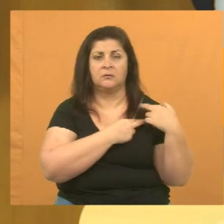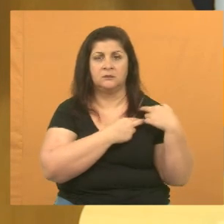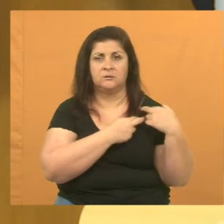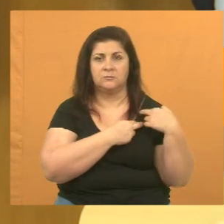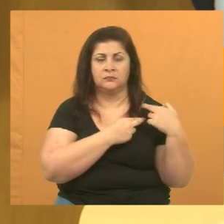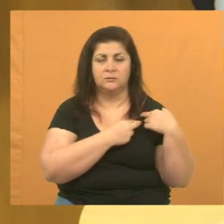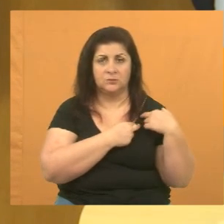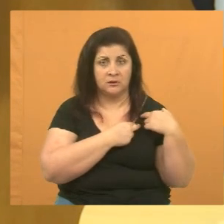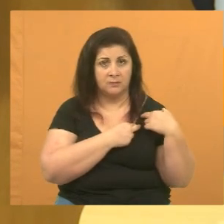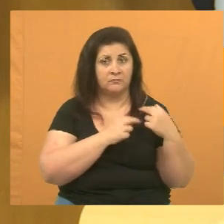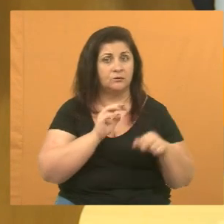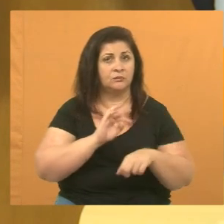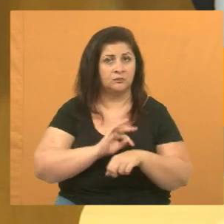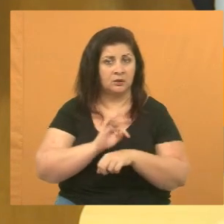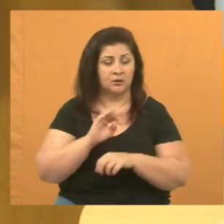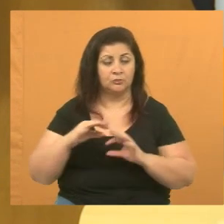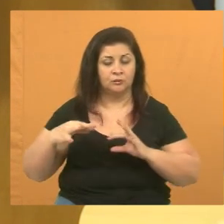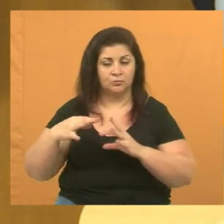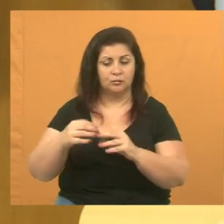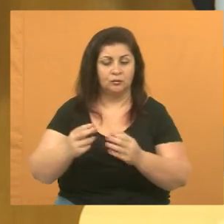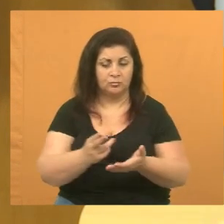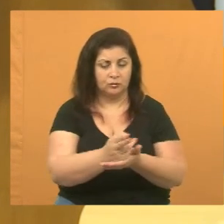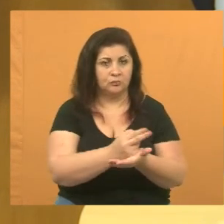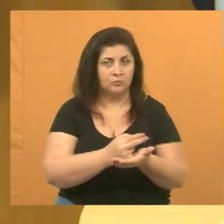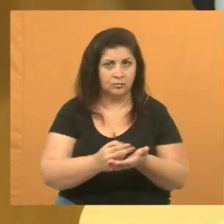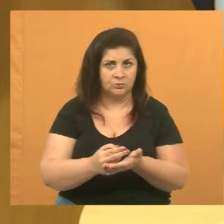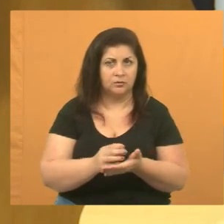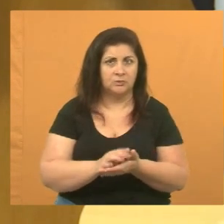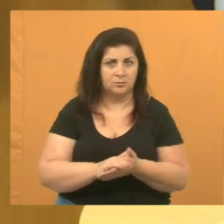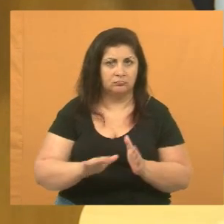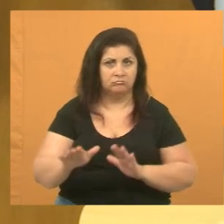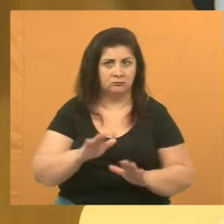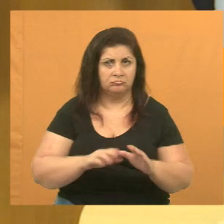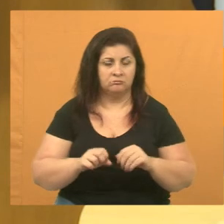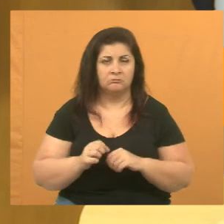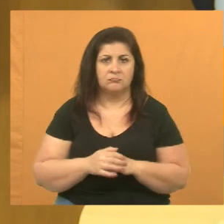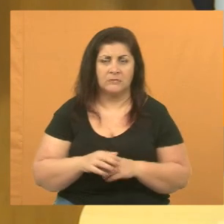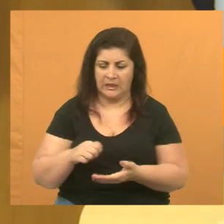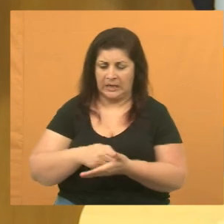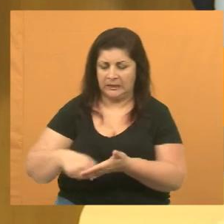responsabilizar-se tecnicamente pelos projetos de sua autoria,